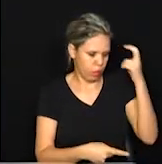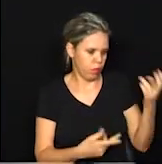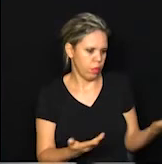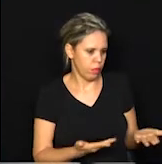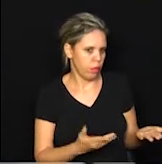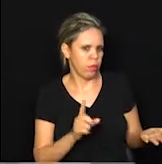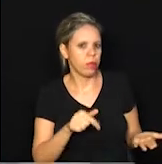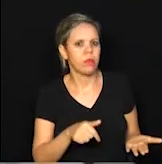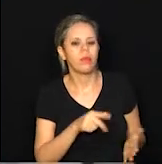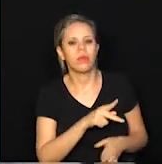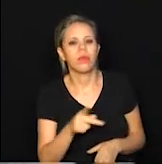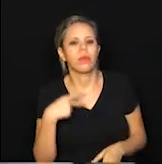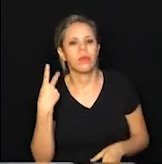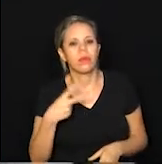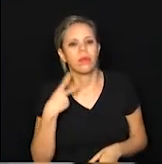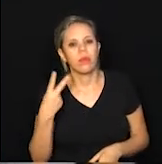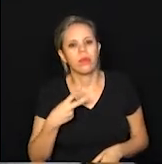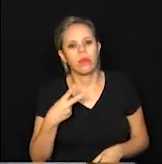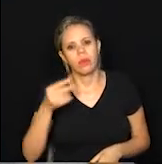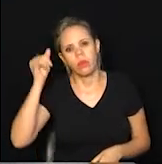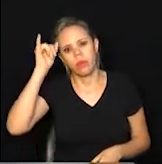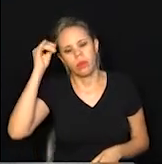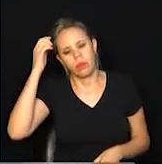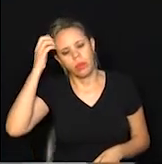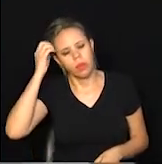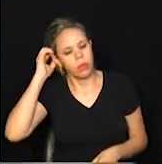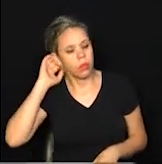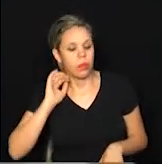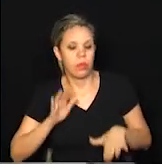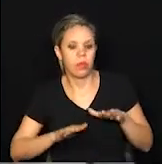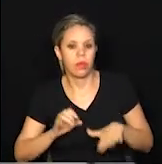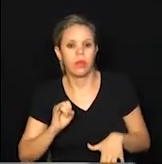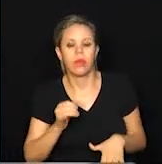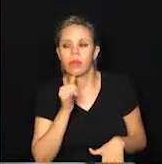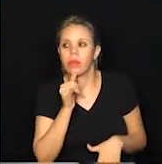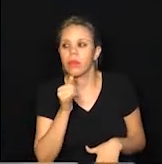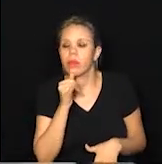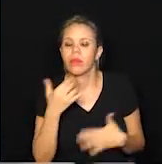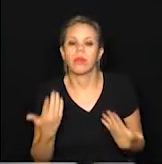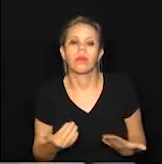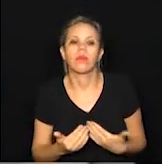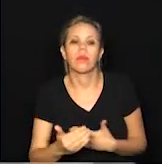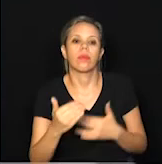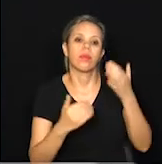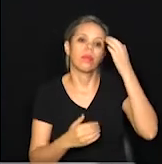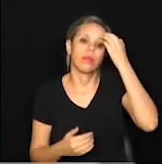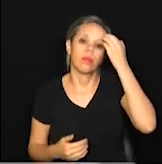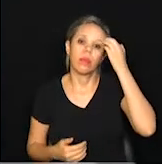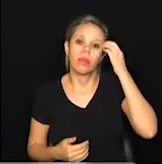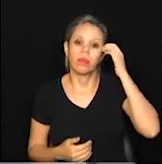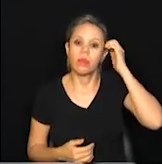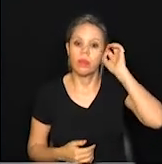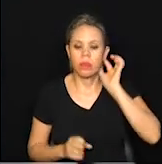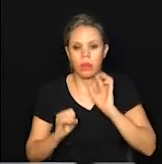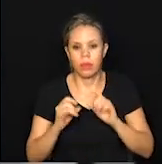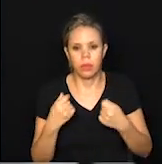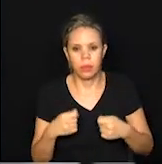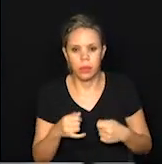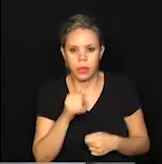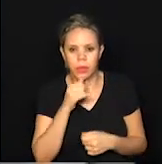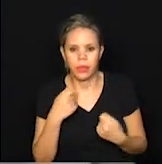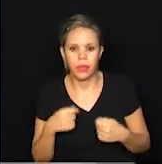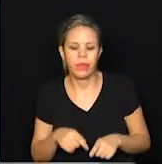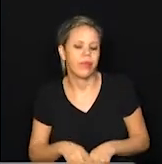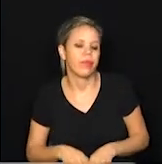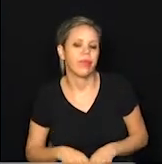até presidida pelo vereador Paulo Búfalo. Talvez seja o caso, um pouco mais para frente, se a demanda for